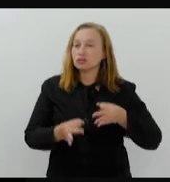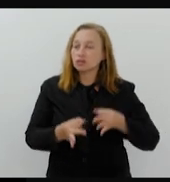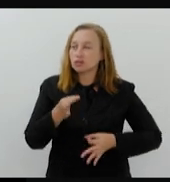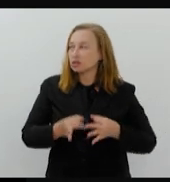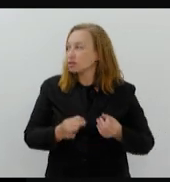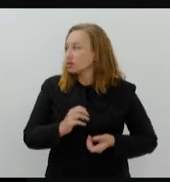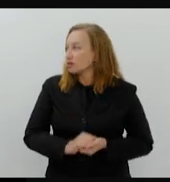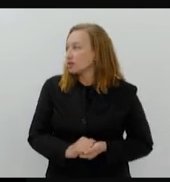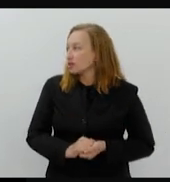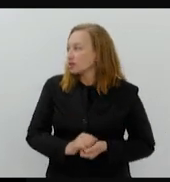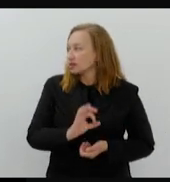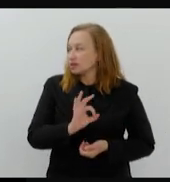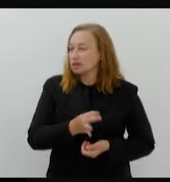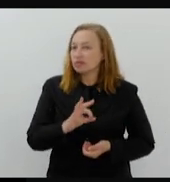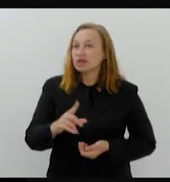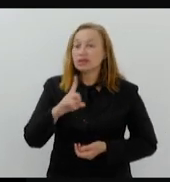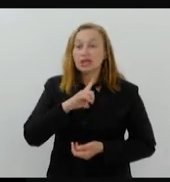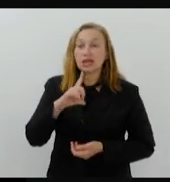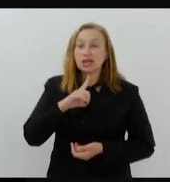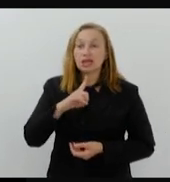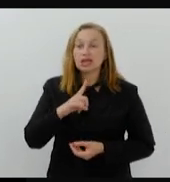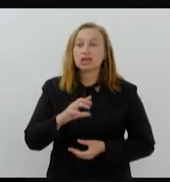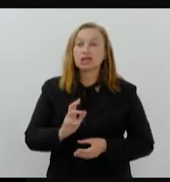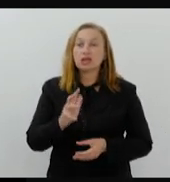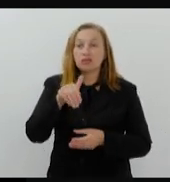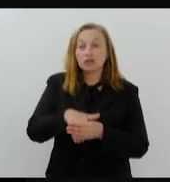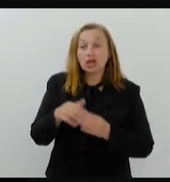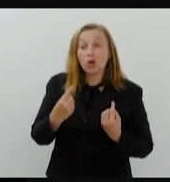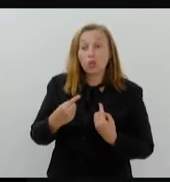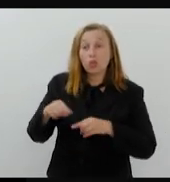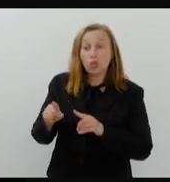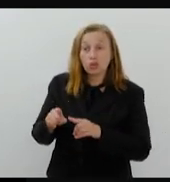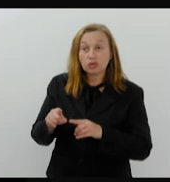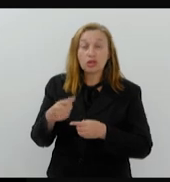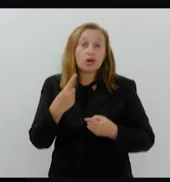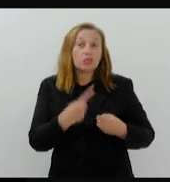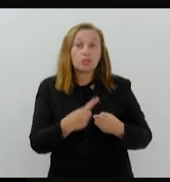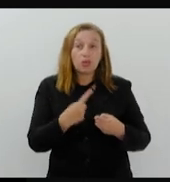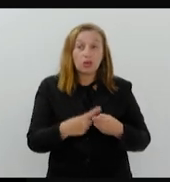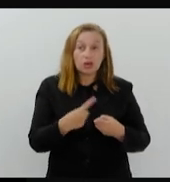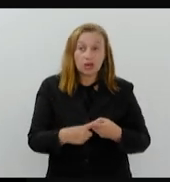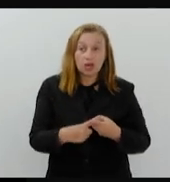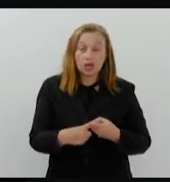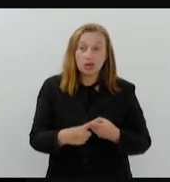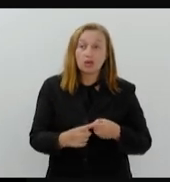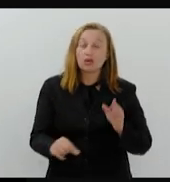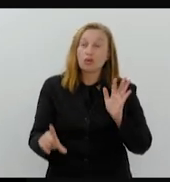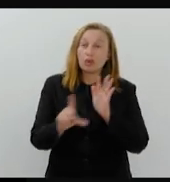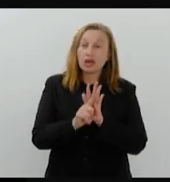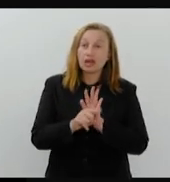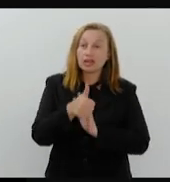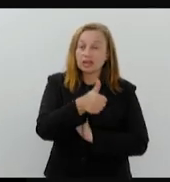forçosamente, eu teria que votar contra, porque com o advento da Lei